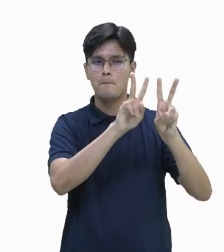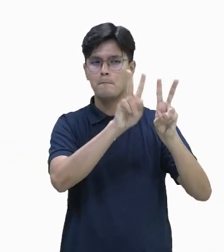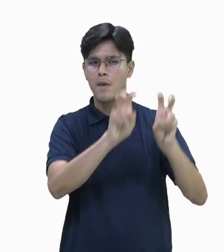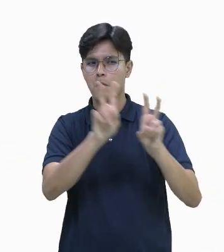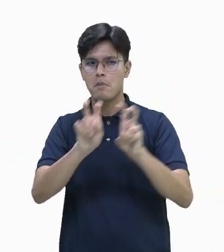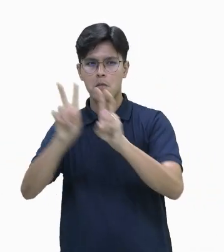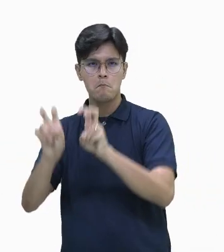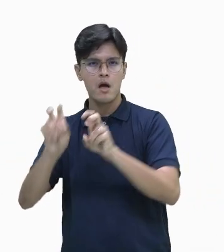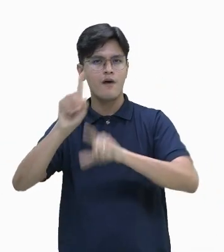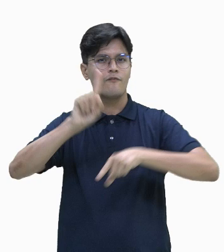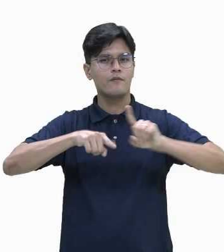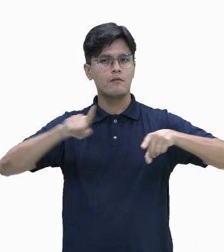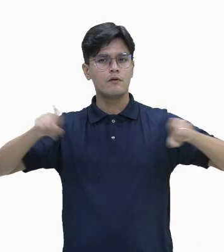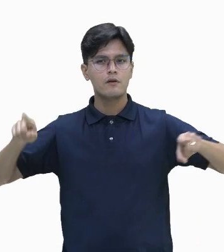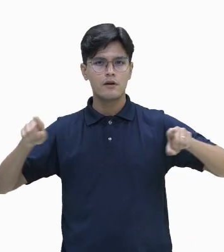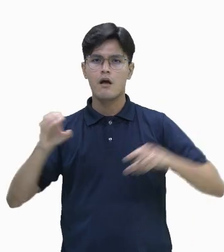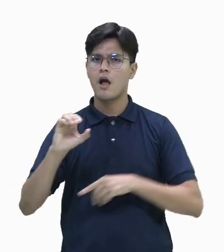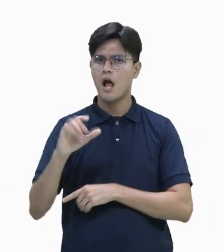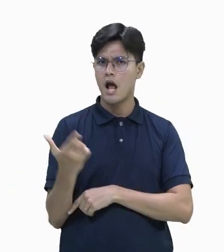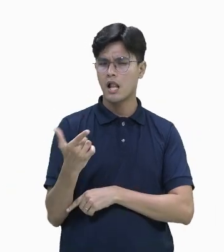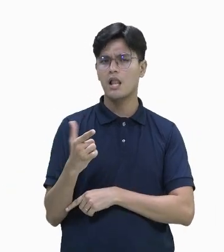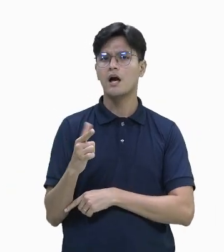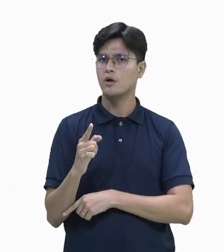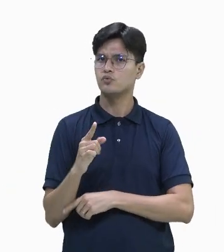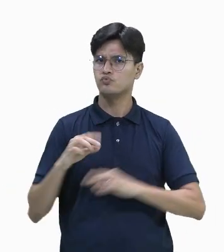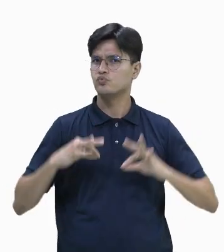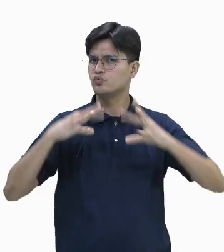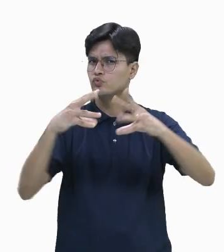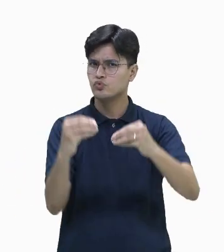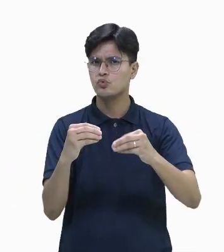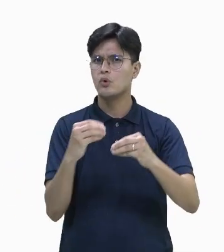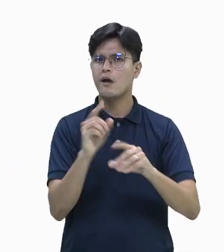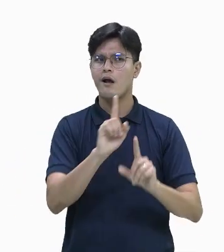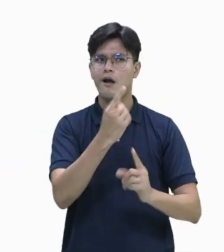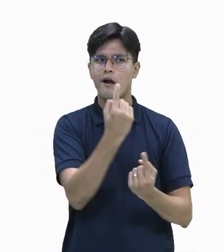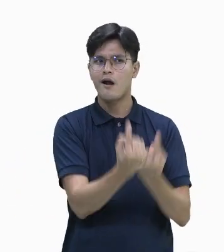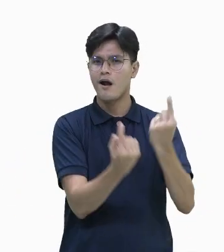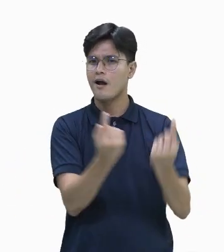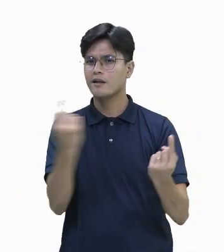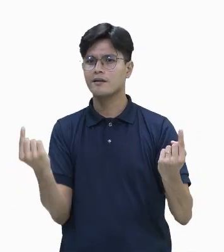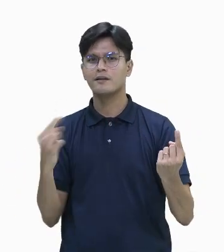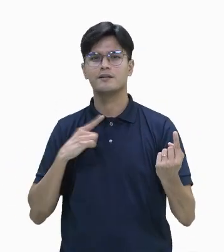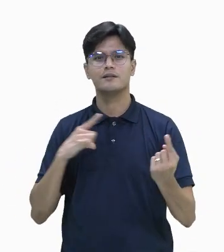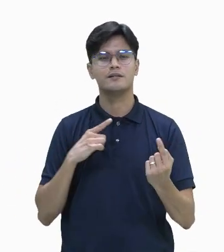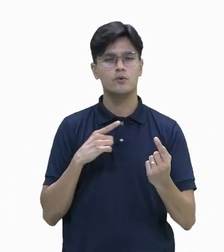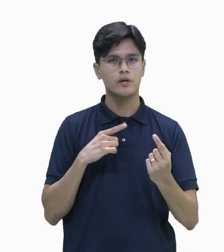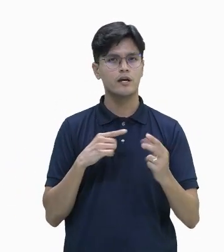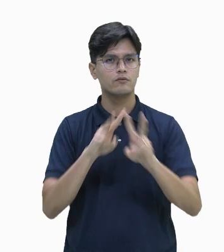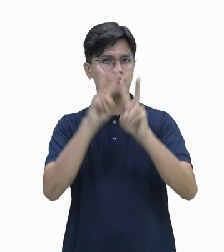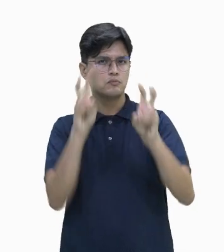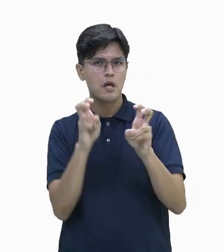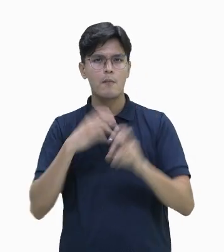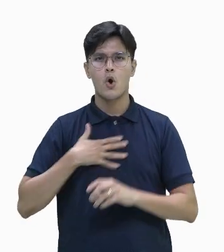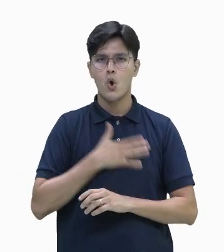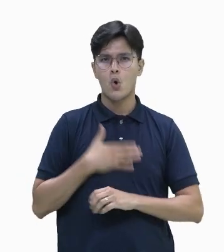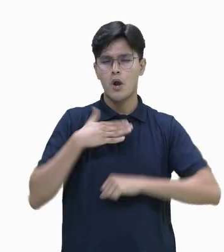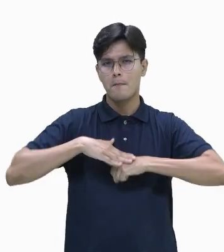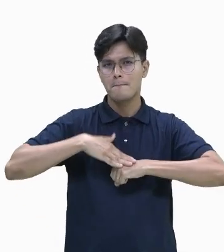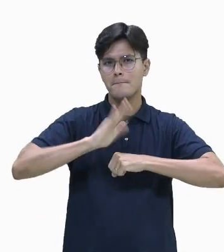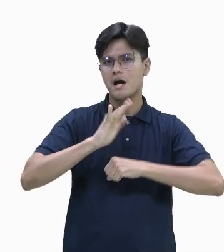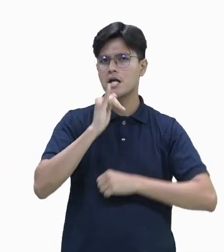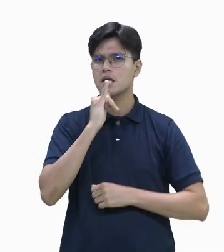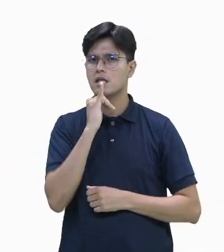temáticas das quais nós gostamos mais, correto? Eu gosto mais de ler sobre